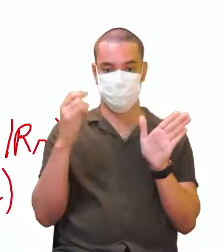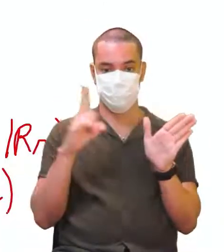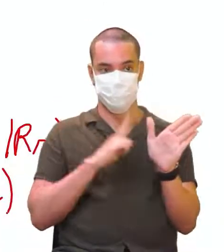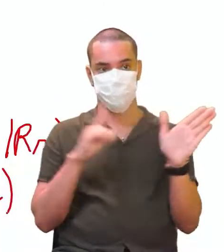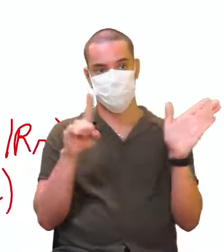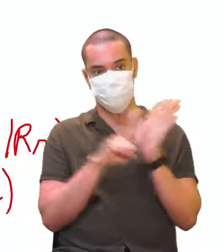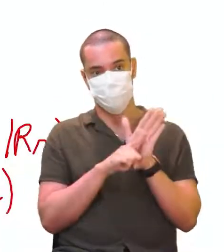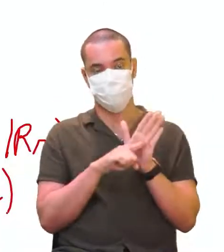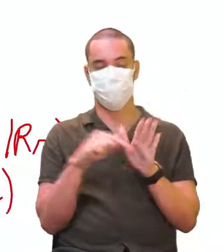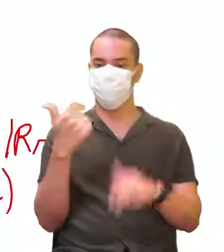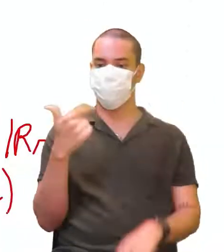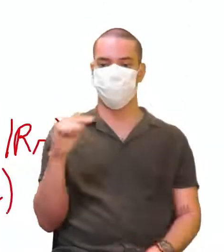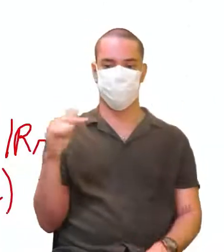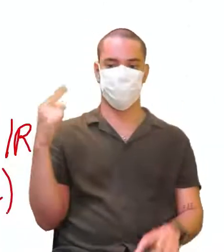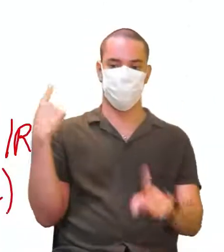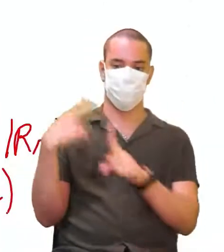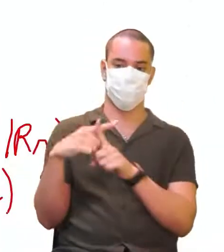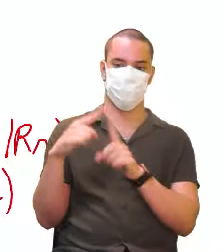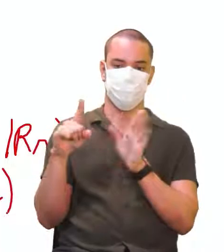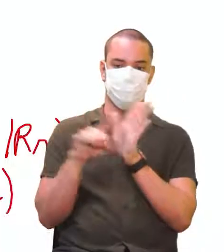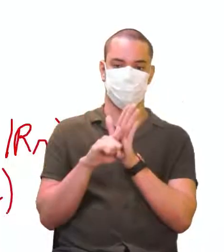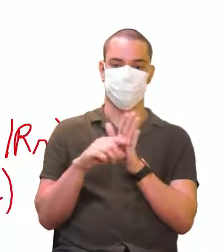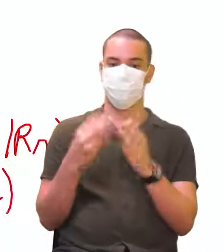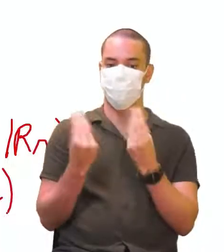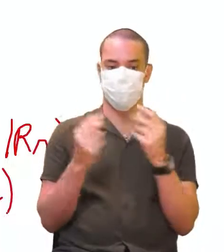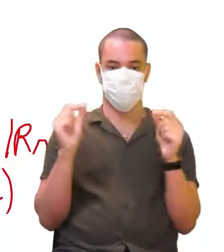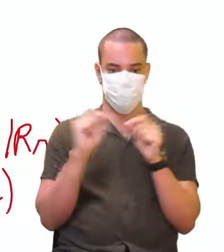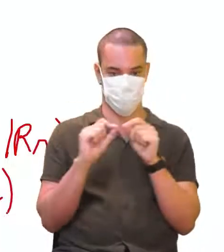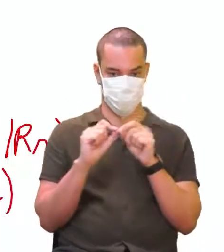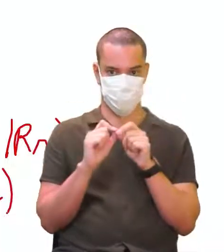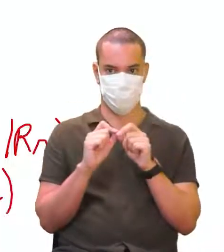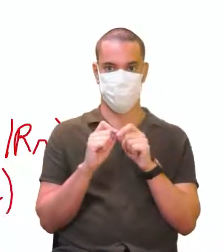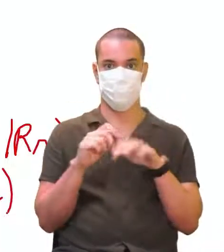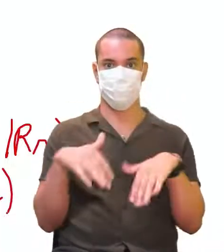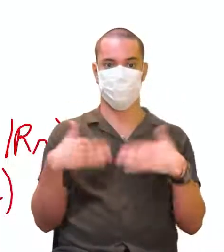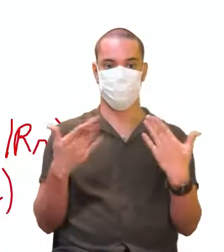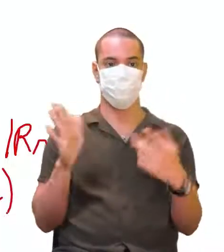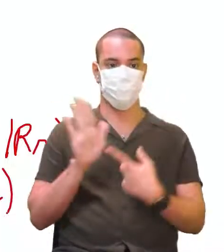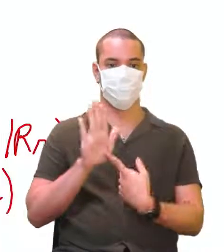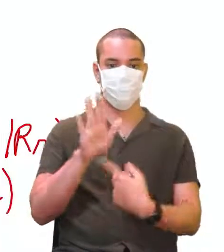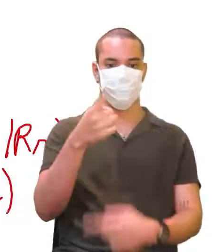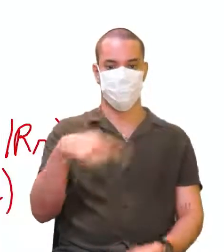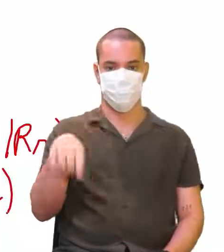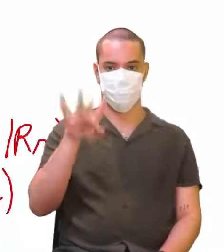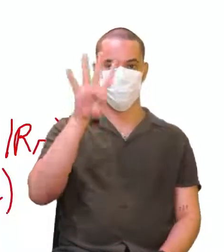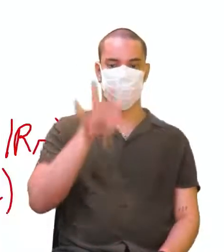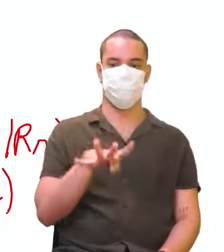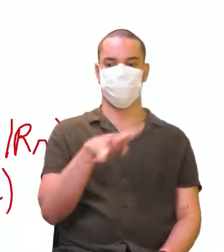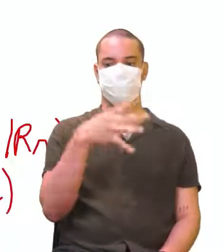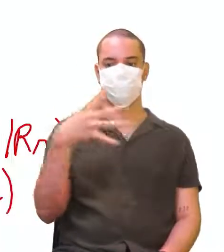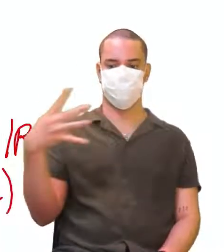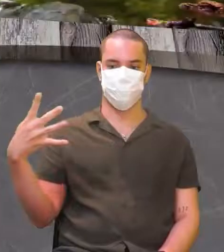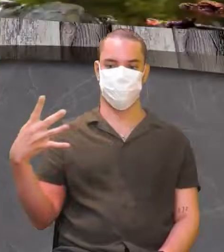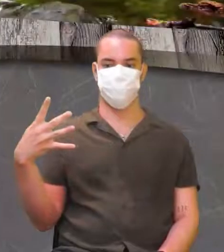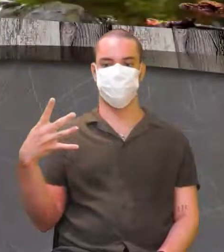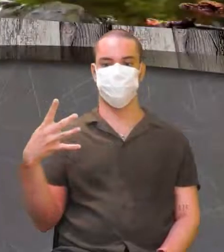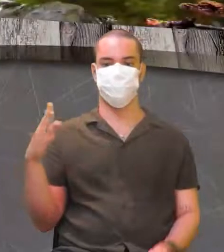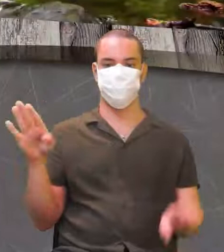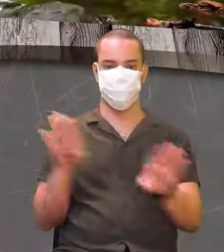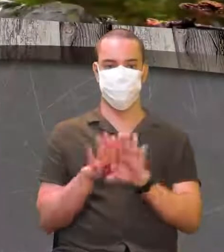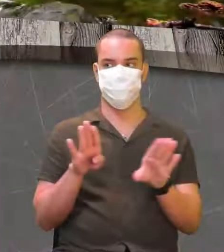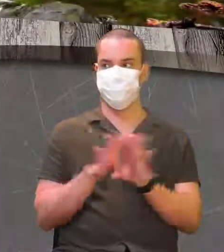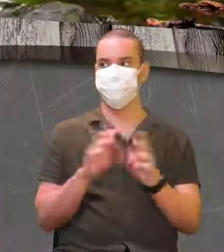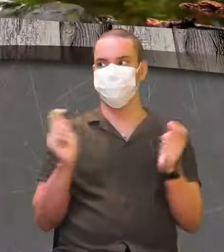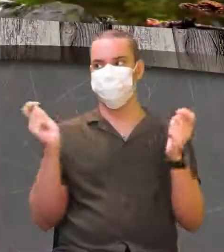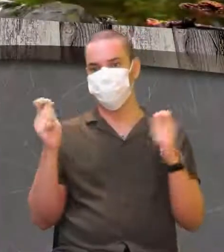tiver, é positivo. Se não tiver, é negativo, tá? Aí a gente mostrou para vocês a tabelinha de quem pode